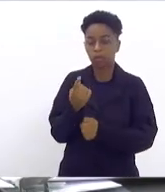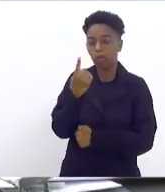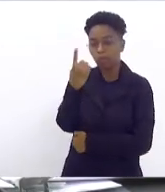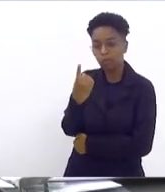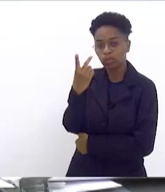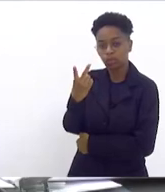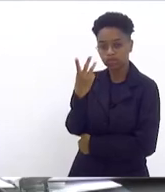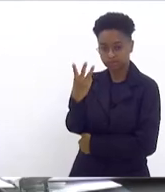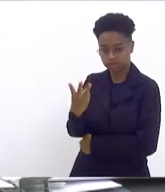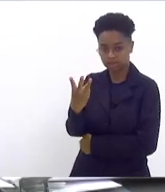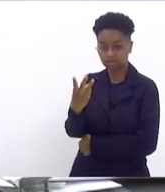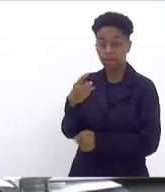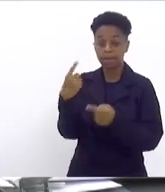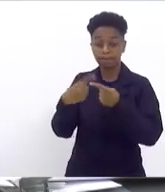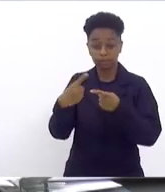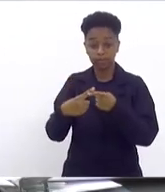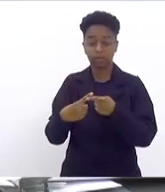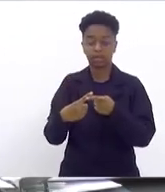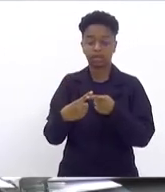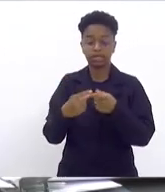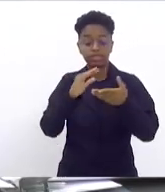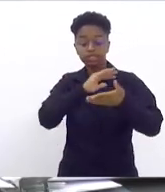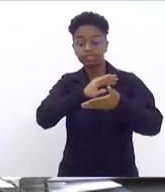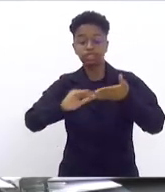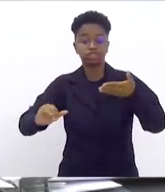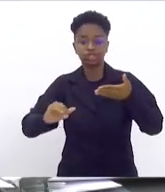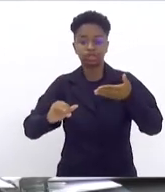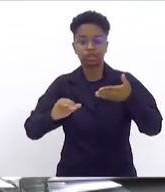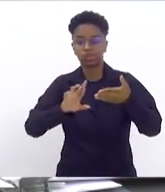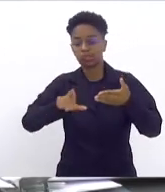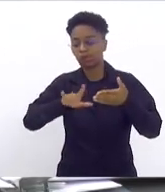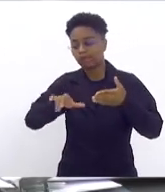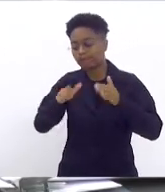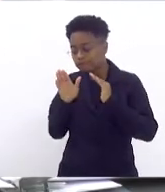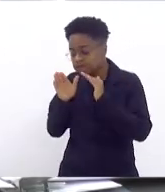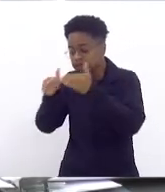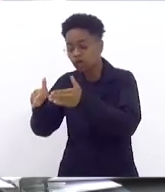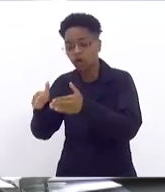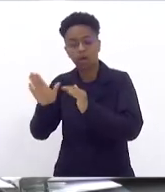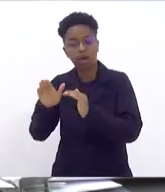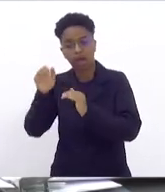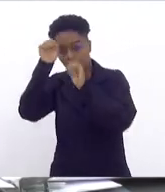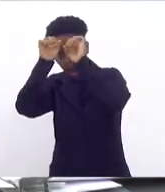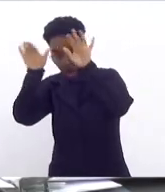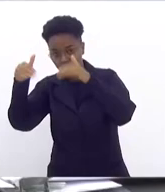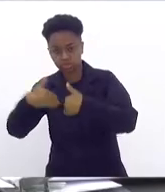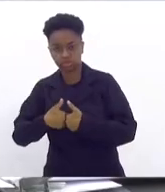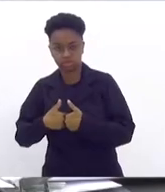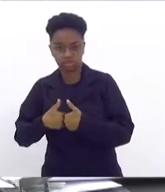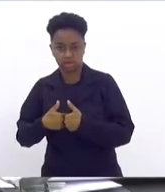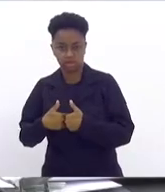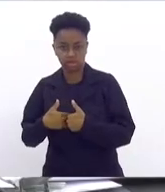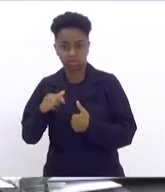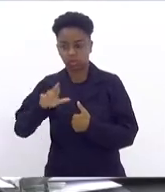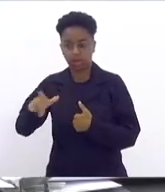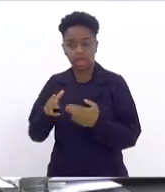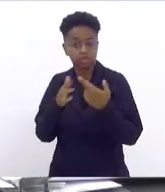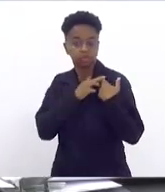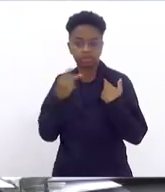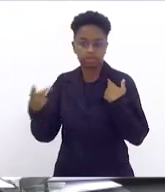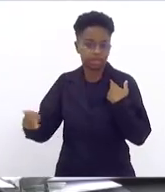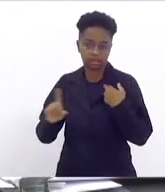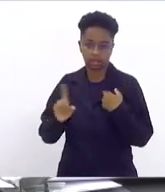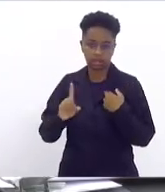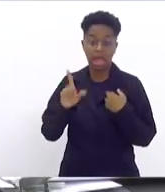e 3. Por quê? Porque tira do autista a direção de responsabilidade. Porque ele é o